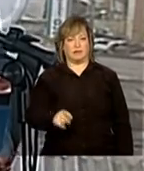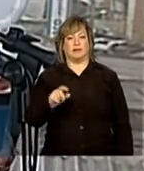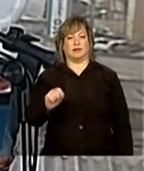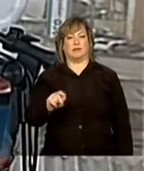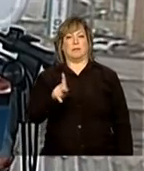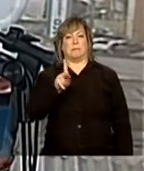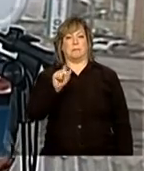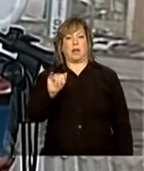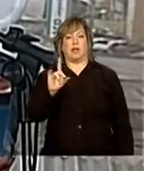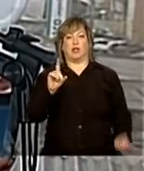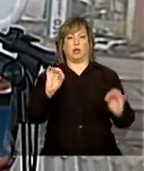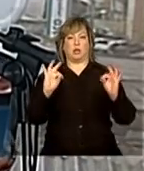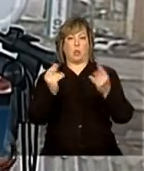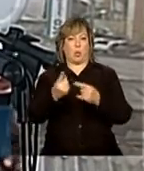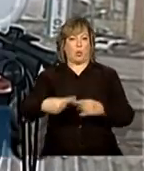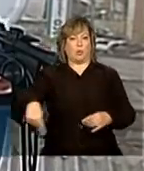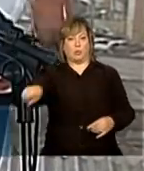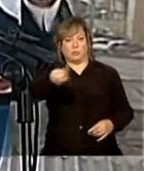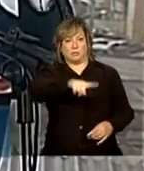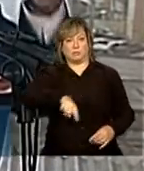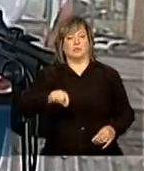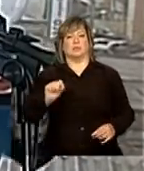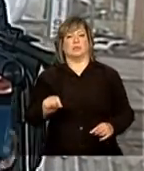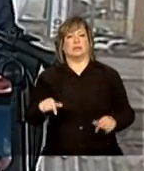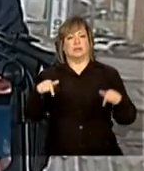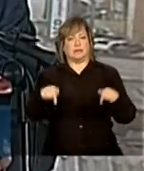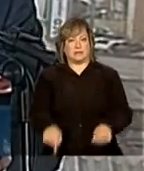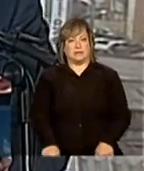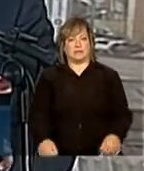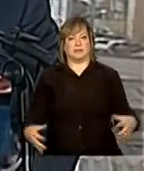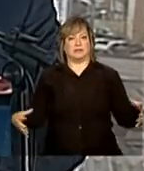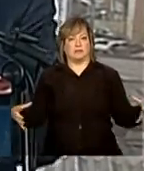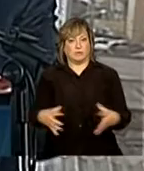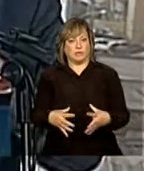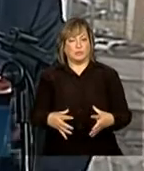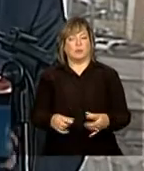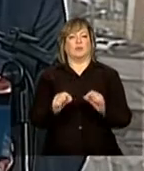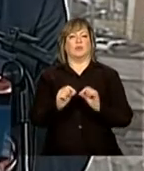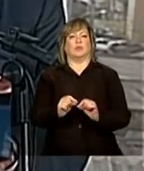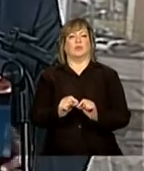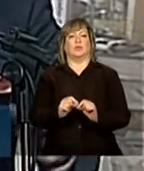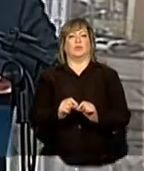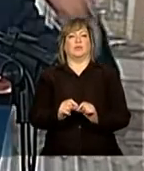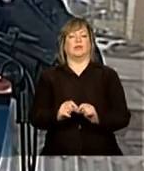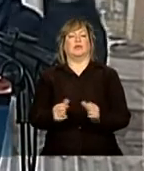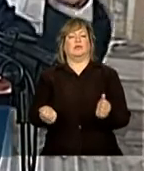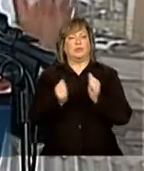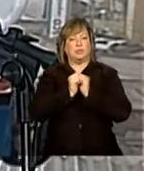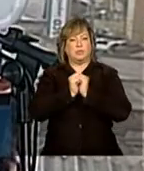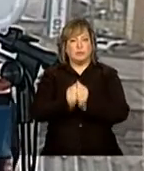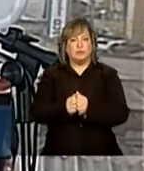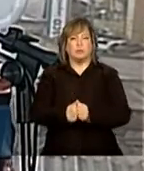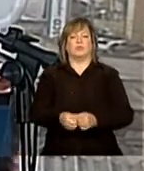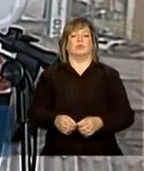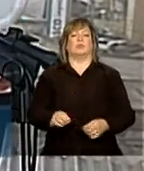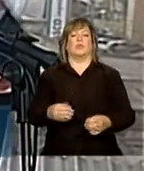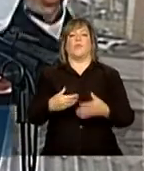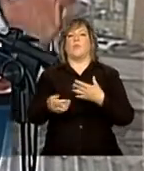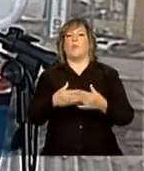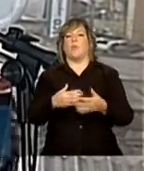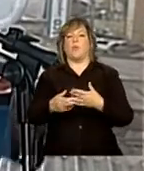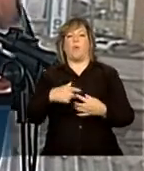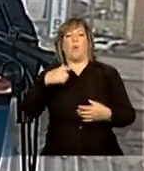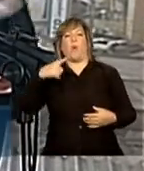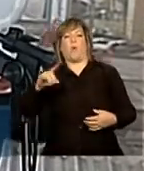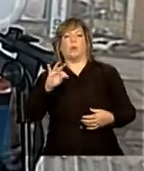todos nós, que aqui estivéssemos juntos, juntos todos, acima de qualquer outro tipo